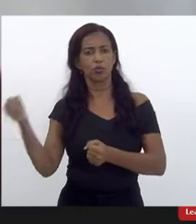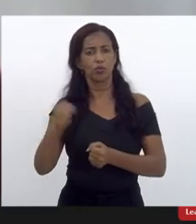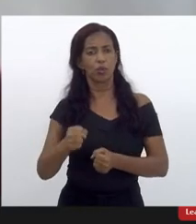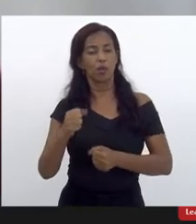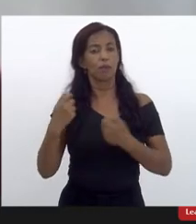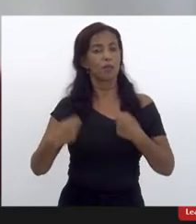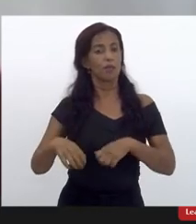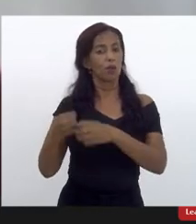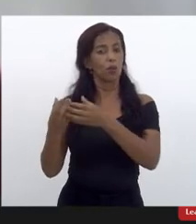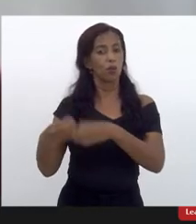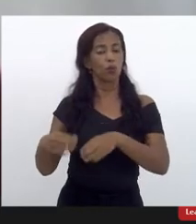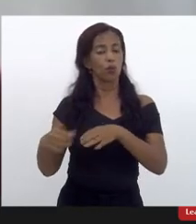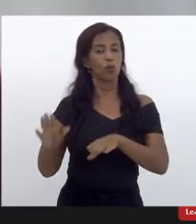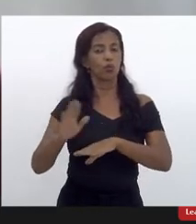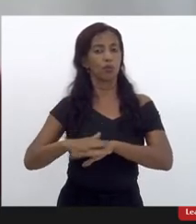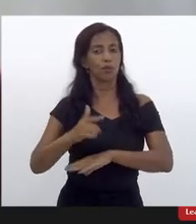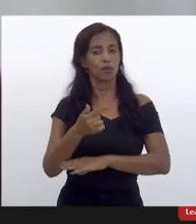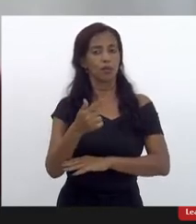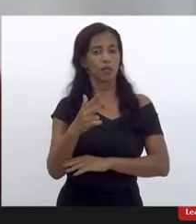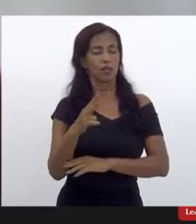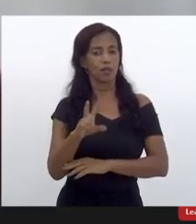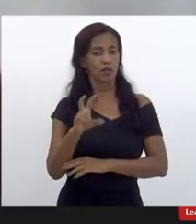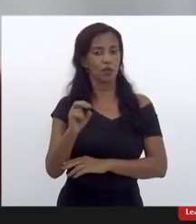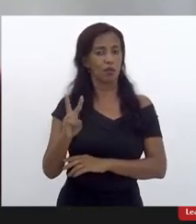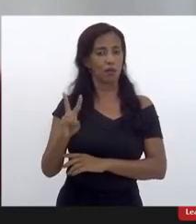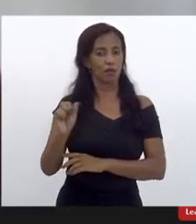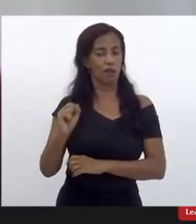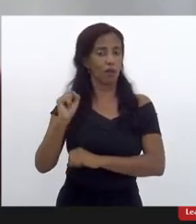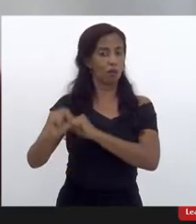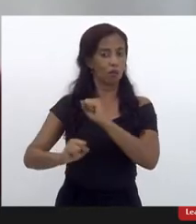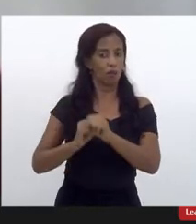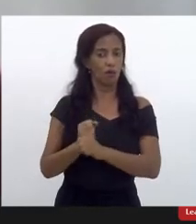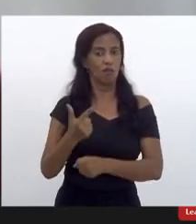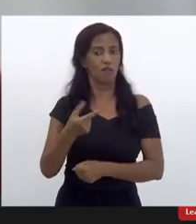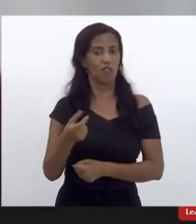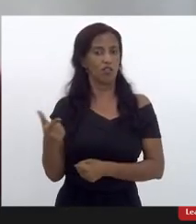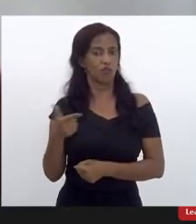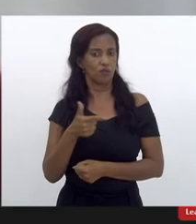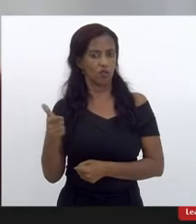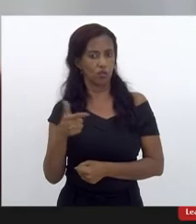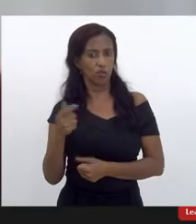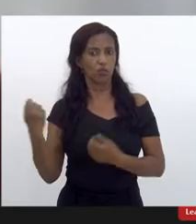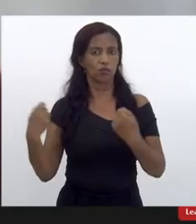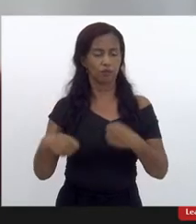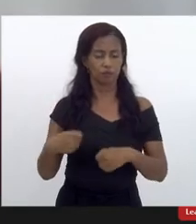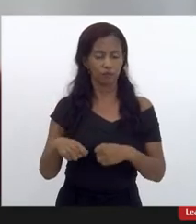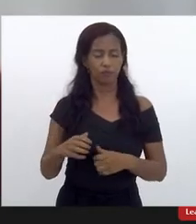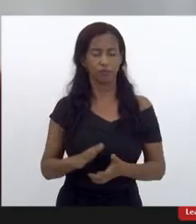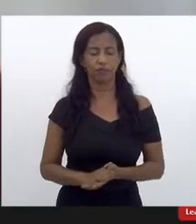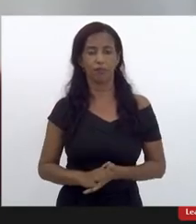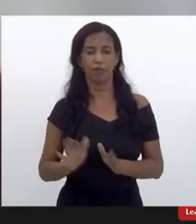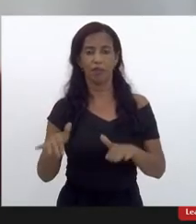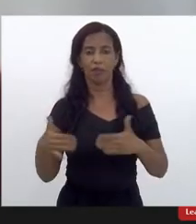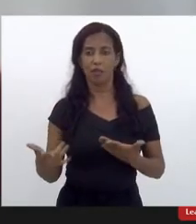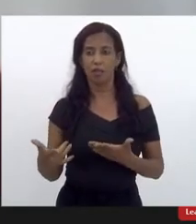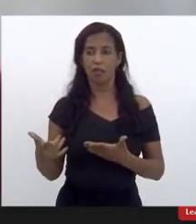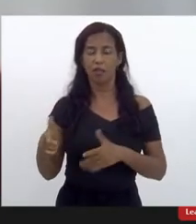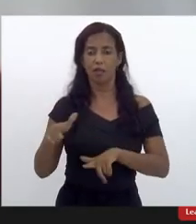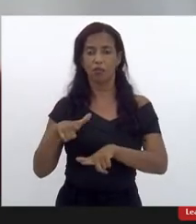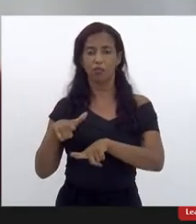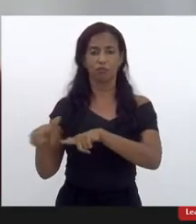mais de 750 vagas para o ano de 2022, já previsto no regime de recuperação fiscal. Então,